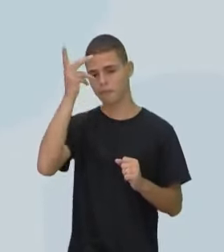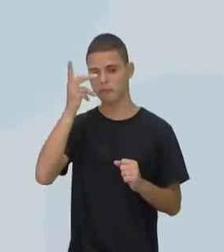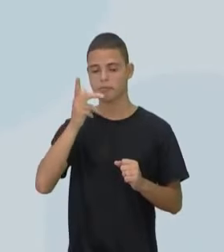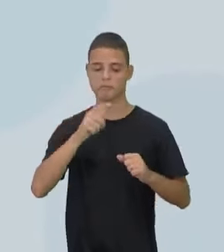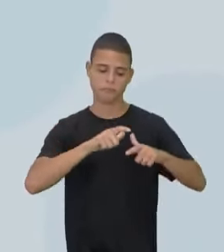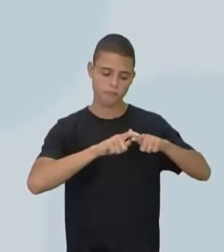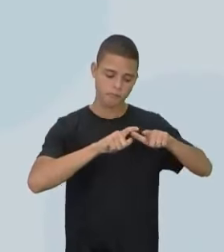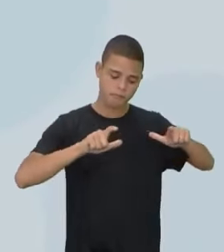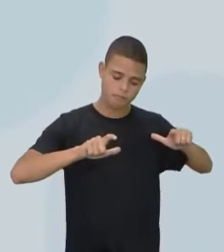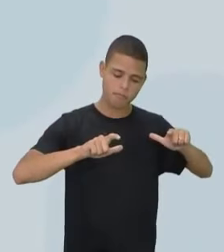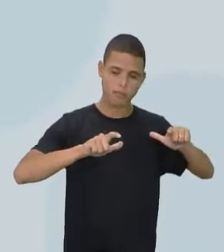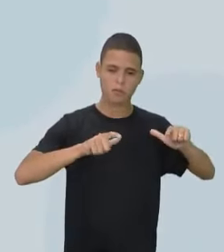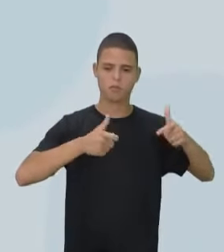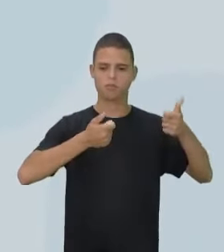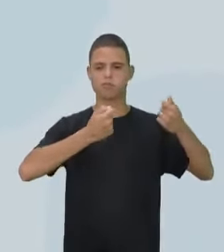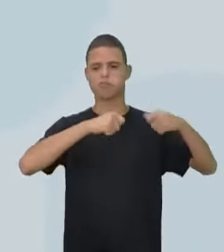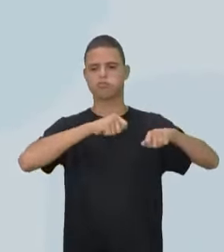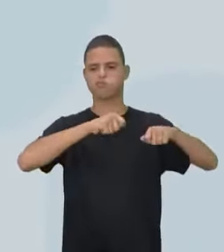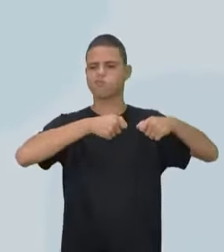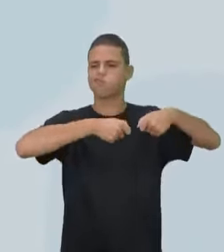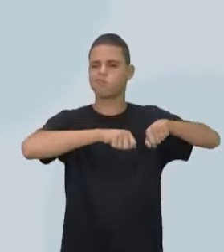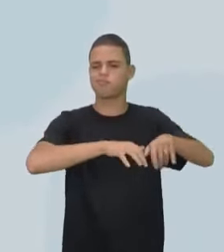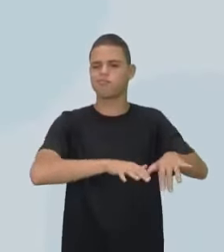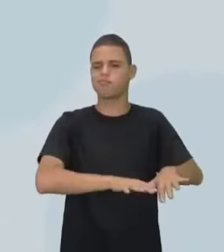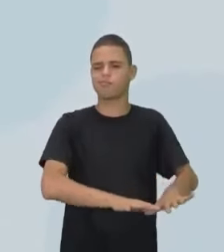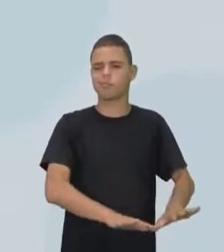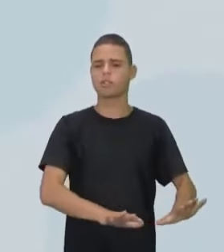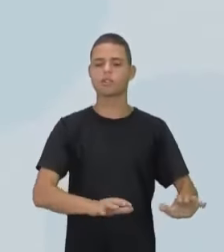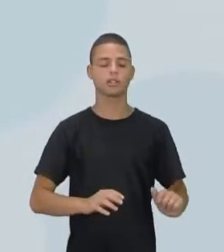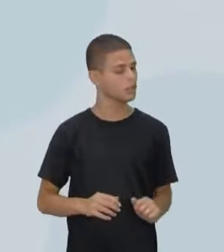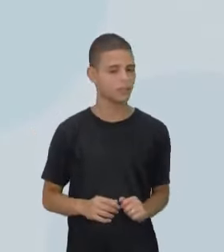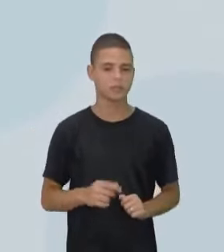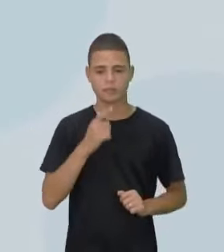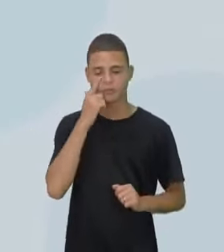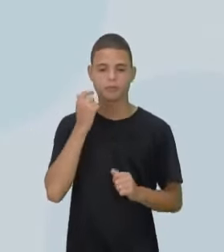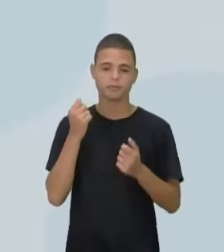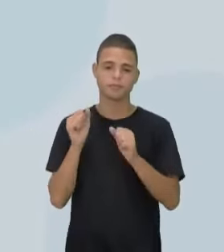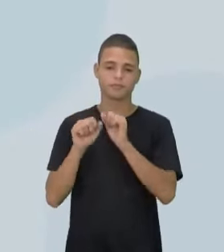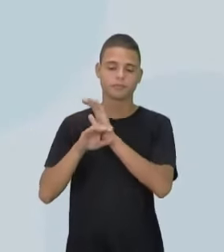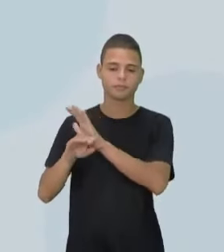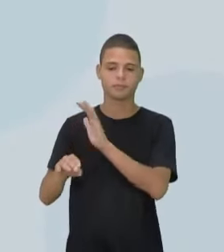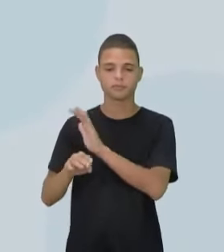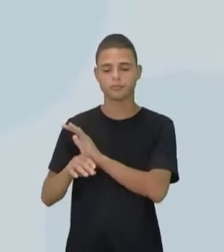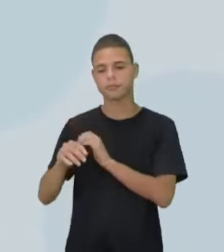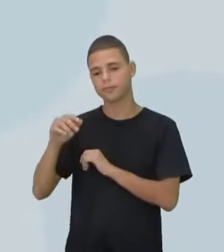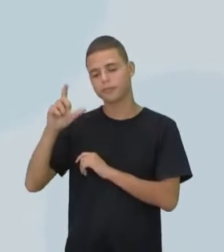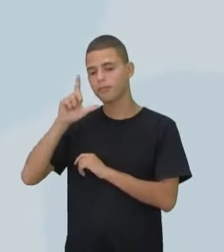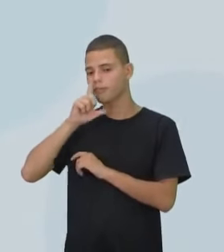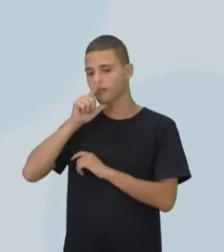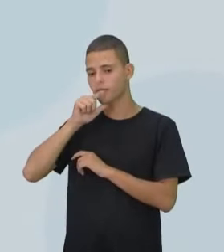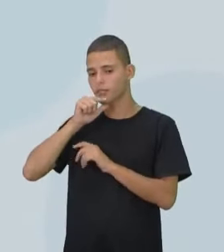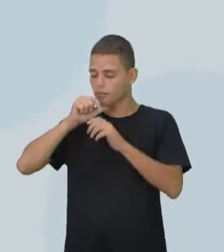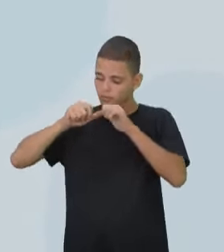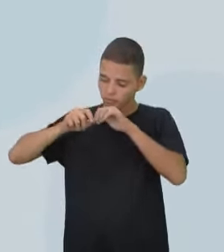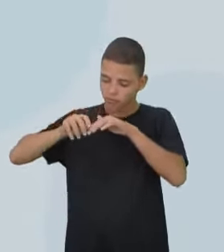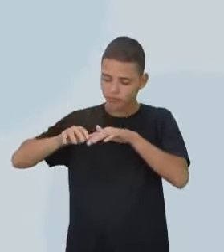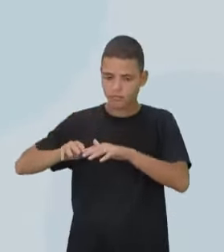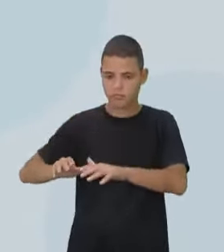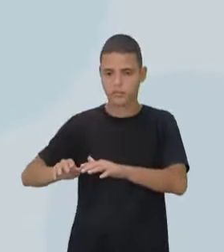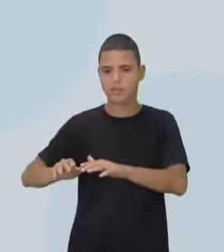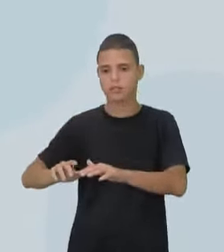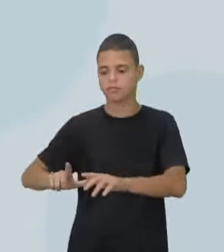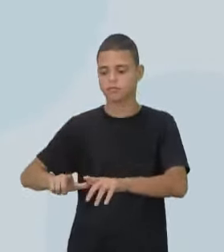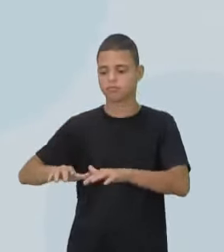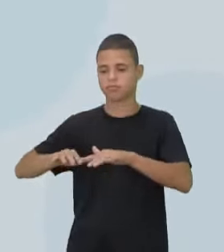a saturação faz com que a água percole, escorra com mais facilidade, e aí eu posso ter alagamentos, inundações